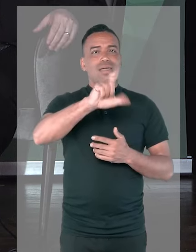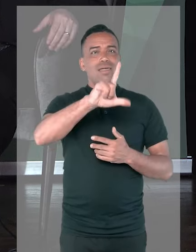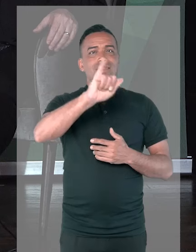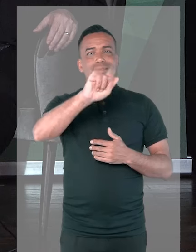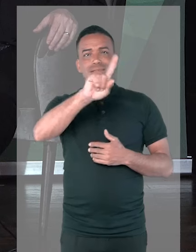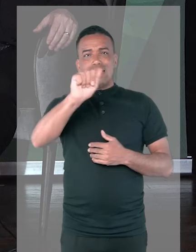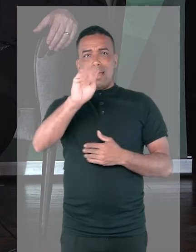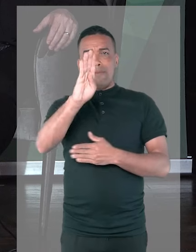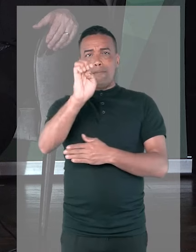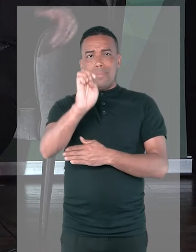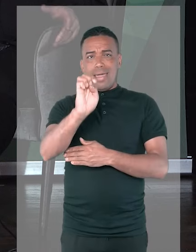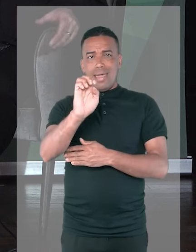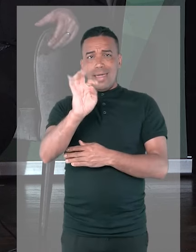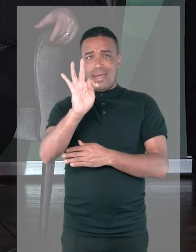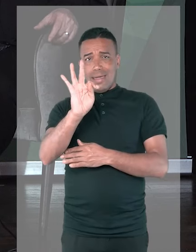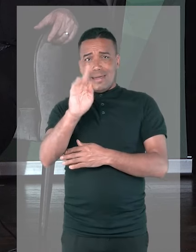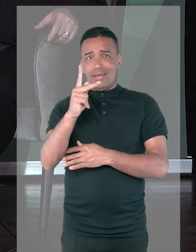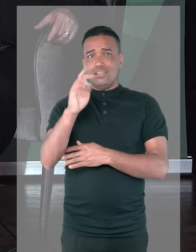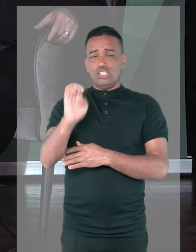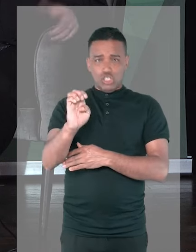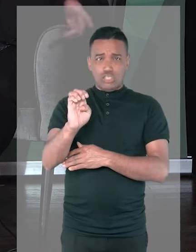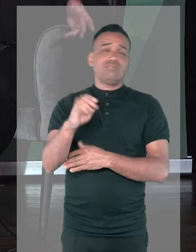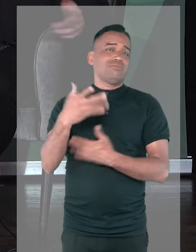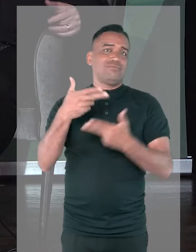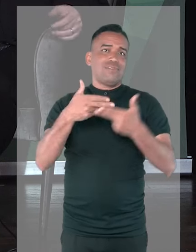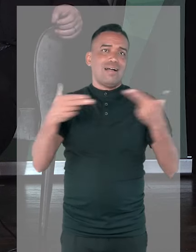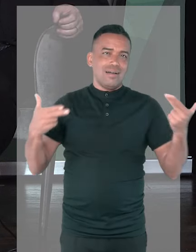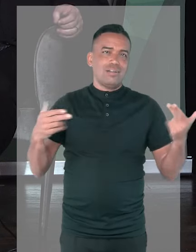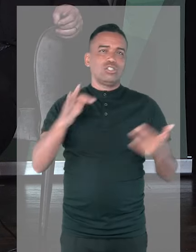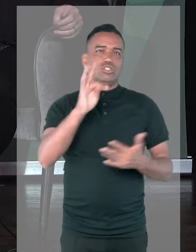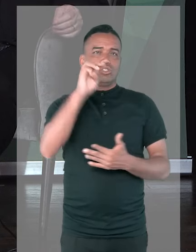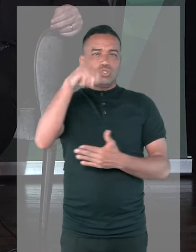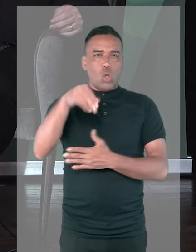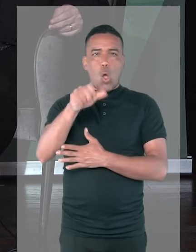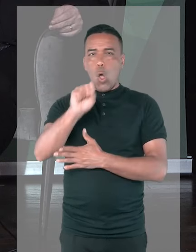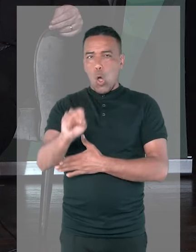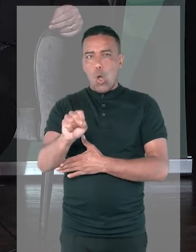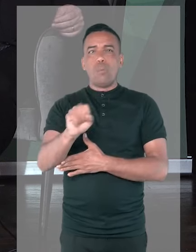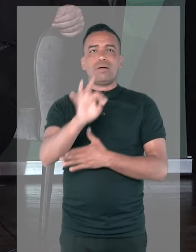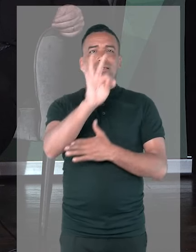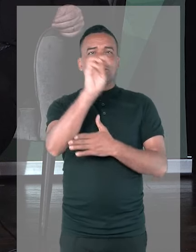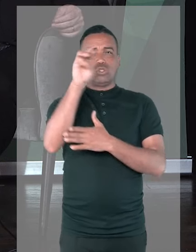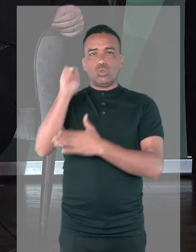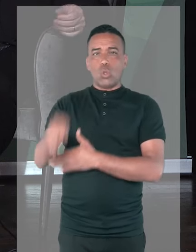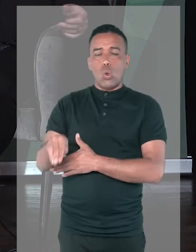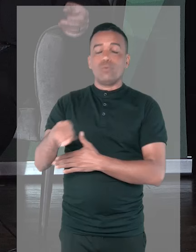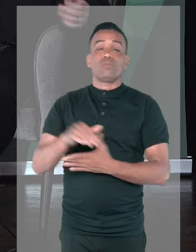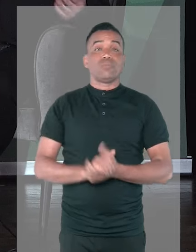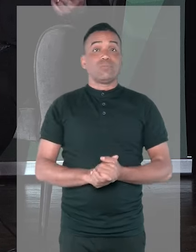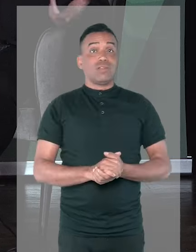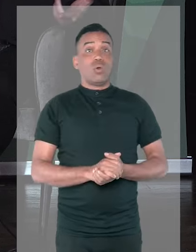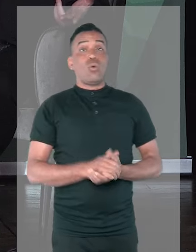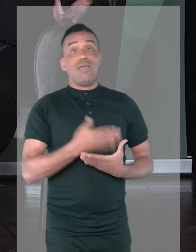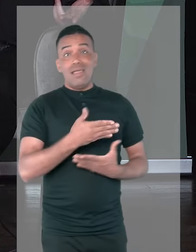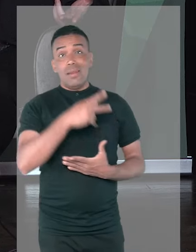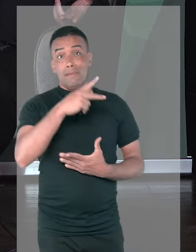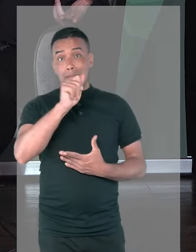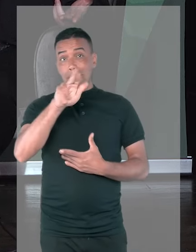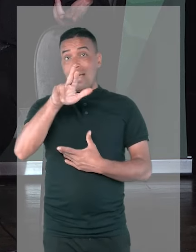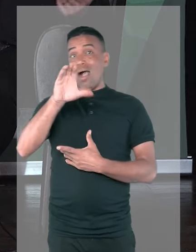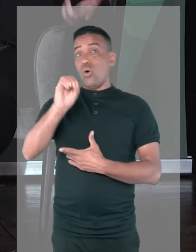na ficção, sei lá, Thomas Pynchon, Dom DeLillo e outros mais. E o Paulo Henriques, ele tem 2 livros